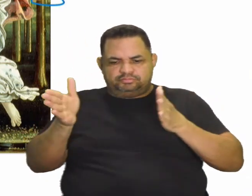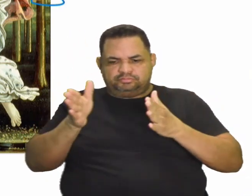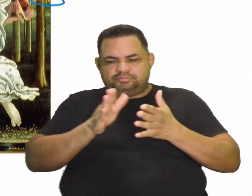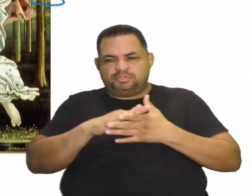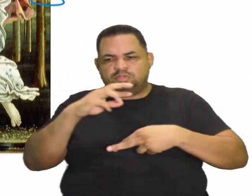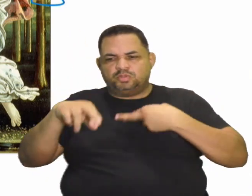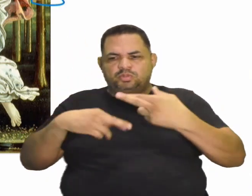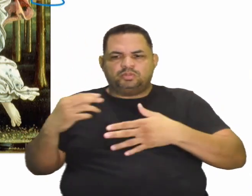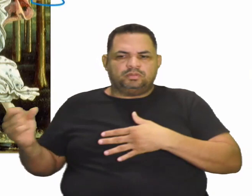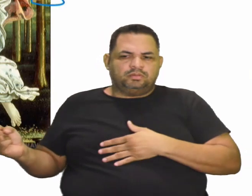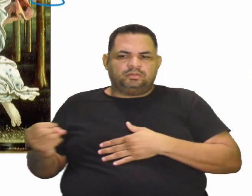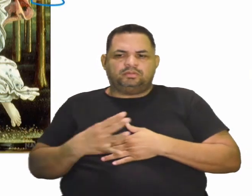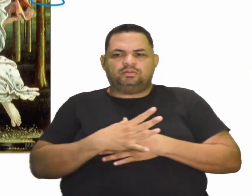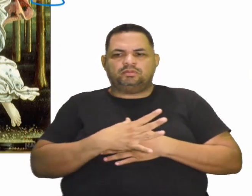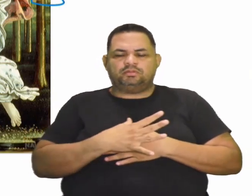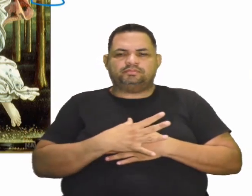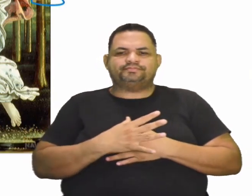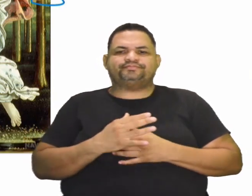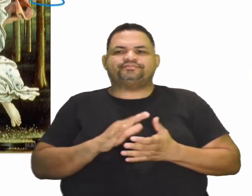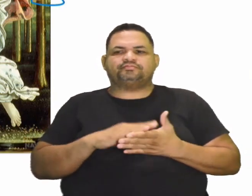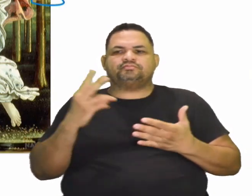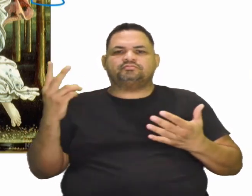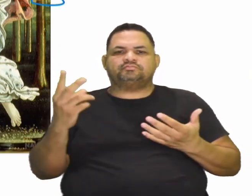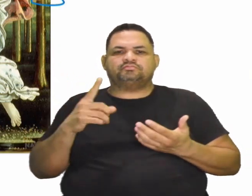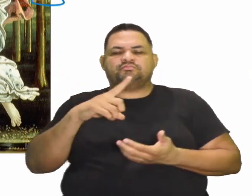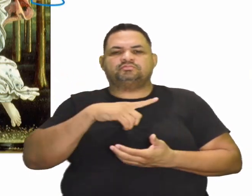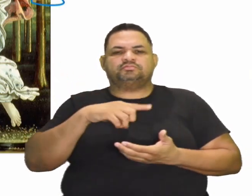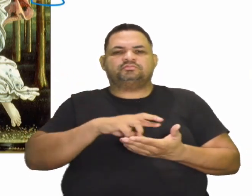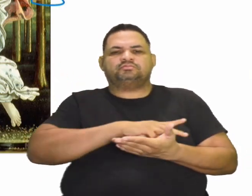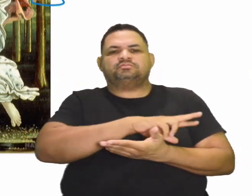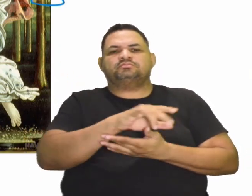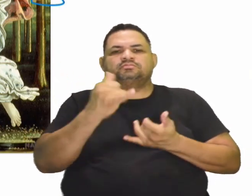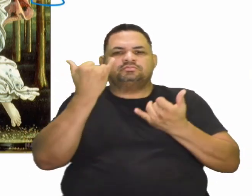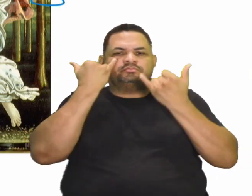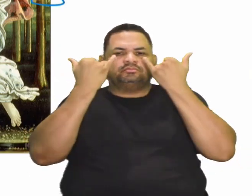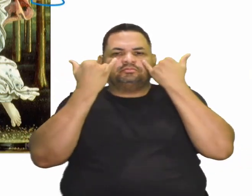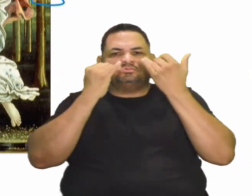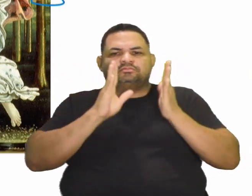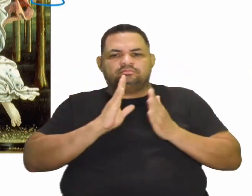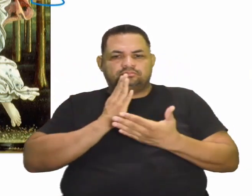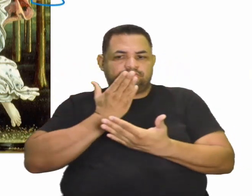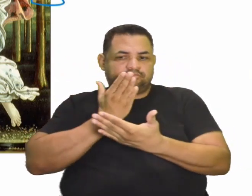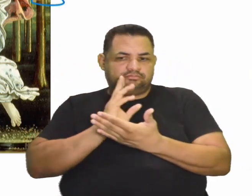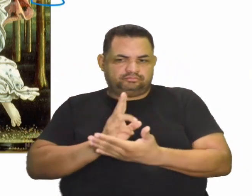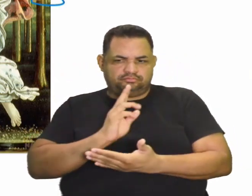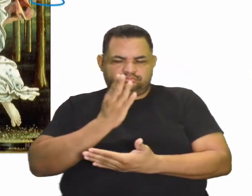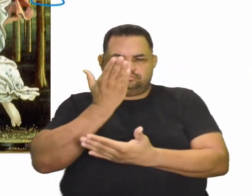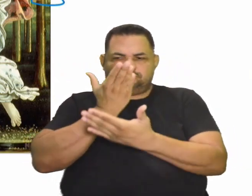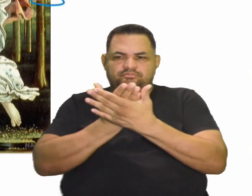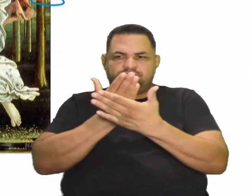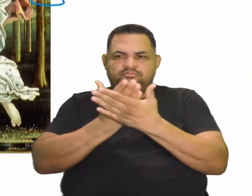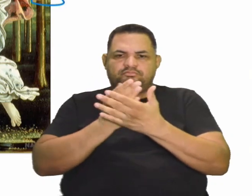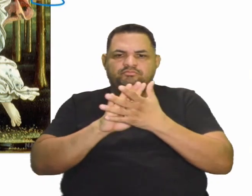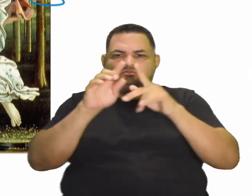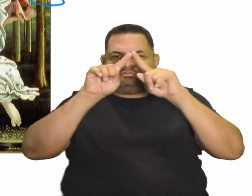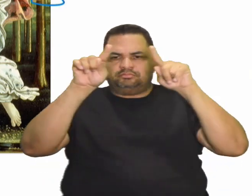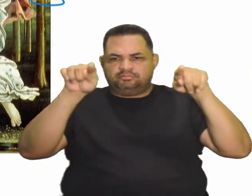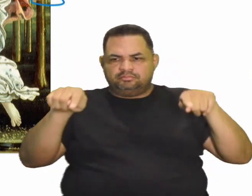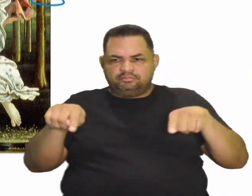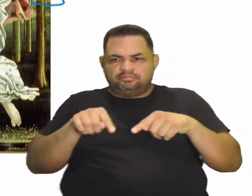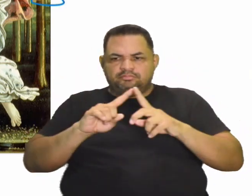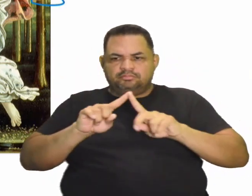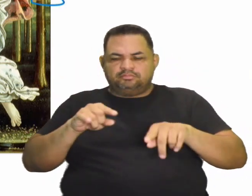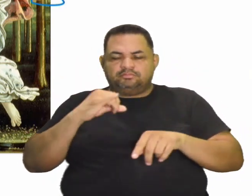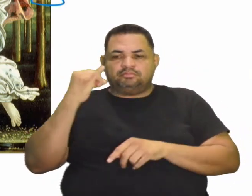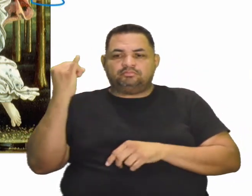Renascimento. Vou trazer várias informações para vocês no decorrer, né, da aula. sobre essa obra, mas é